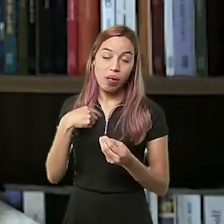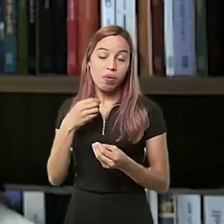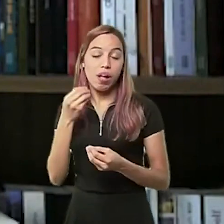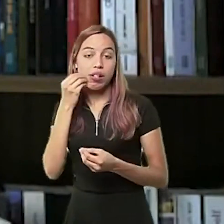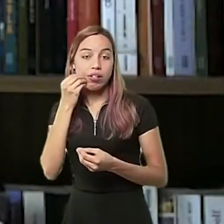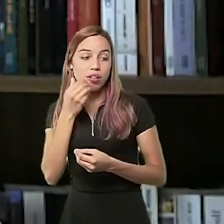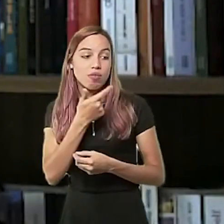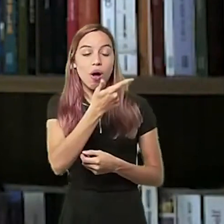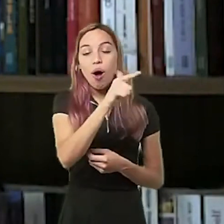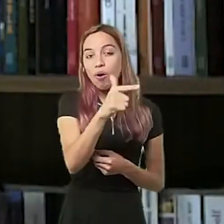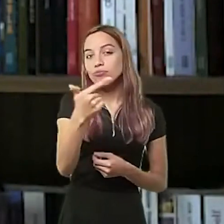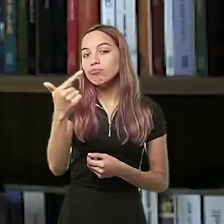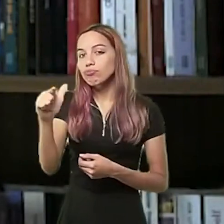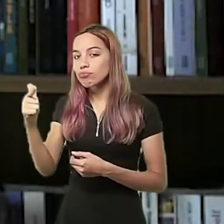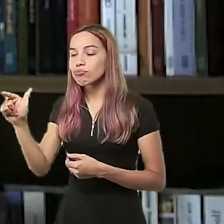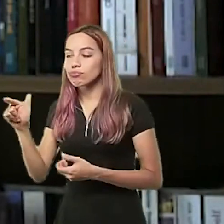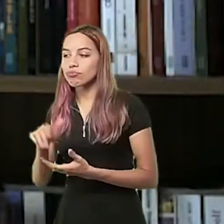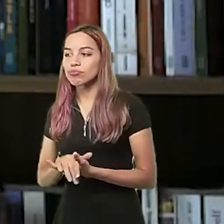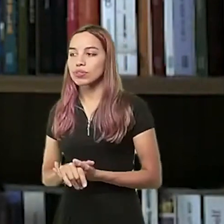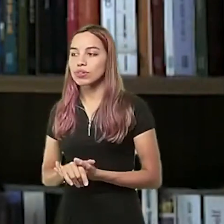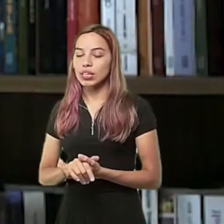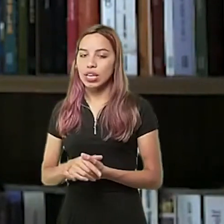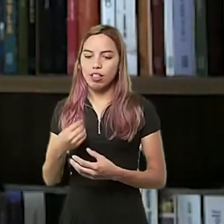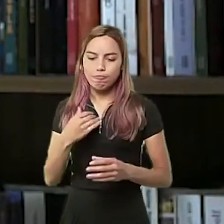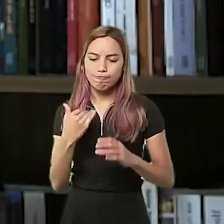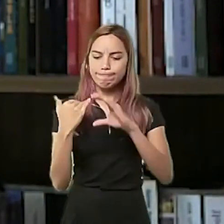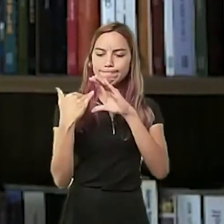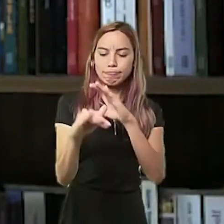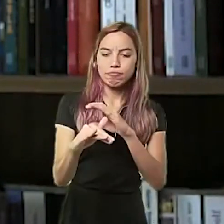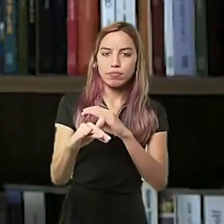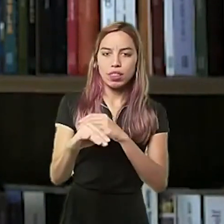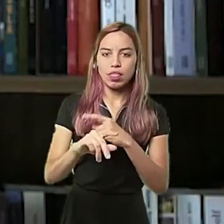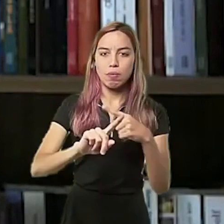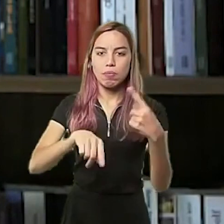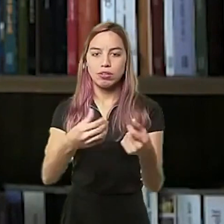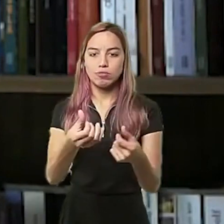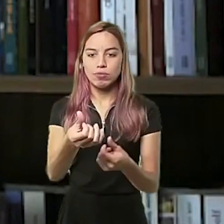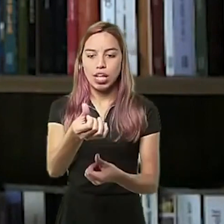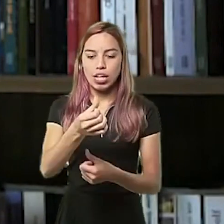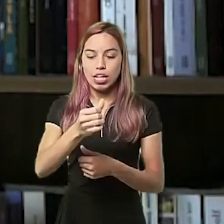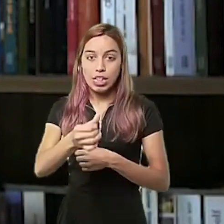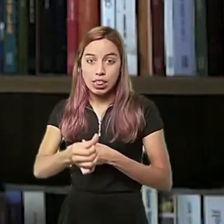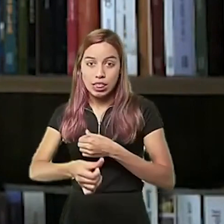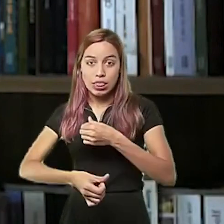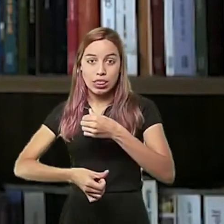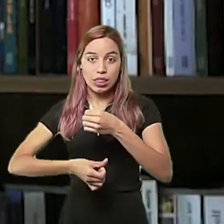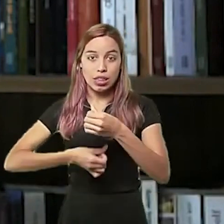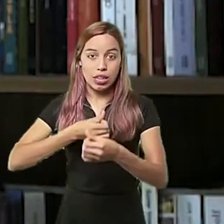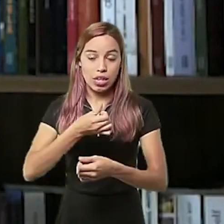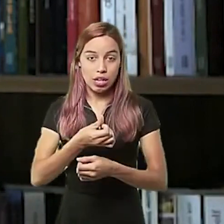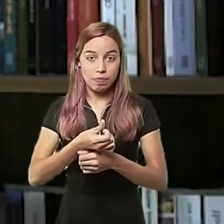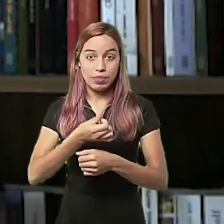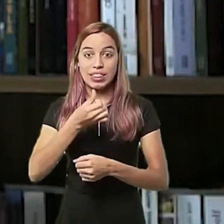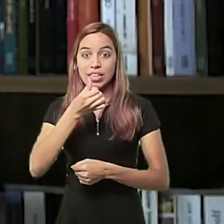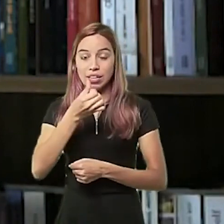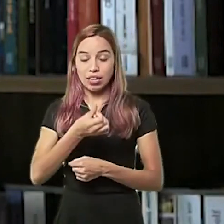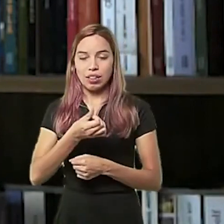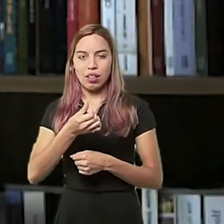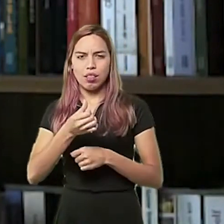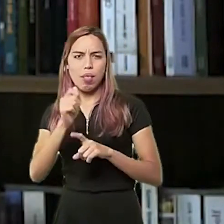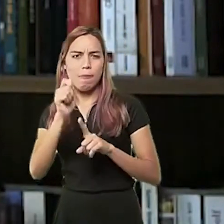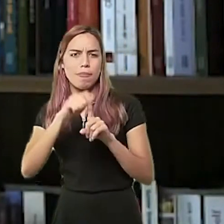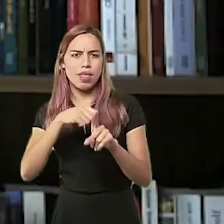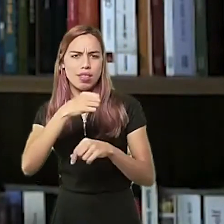E aí, 6 meses depois, eu recebi a notícia de que o livro tinha sido